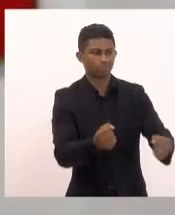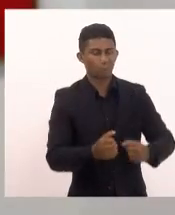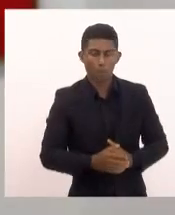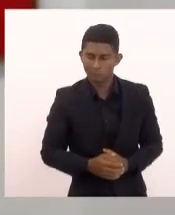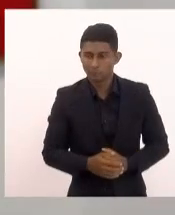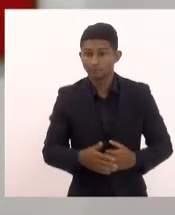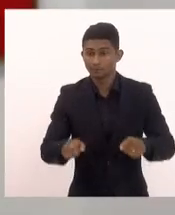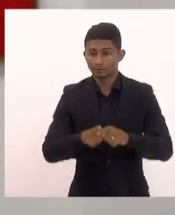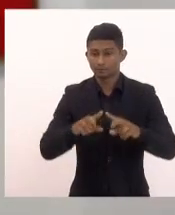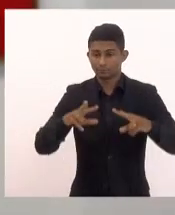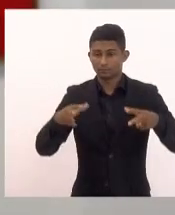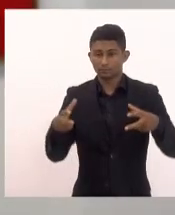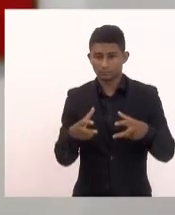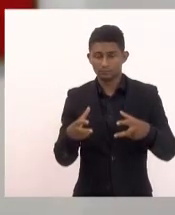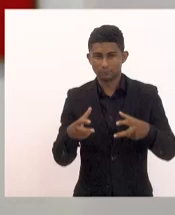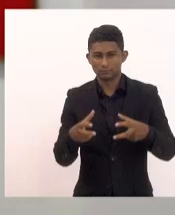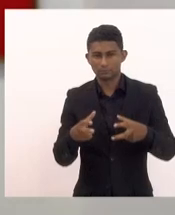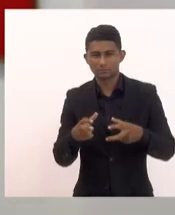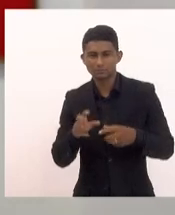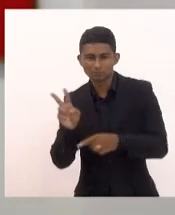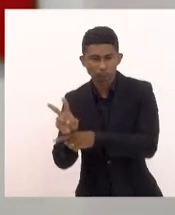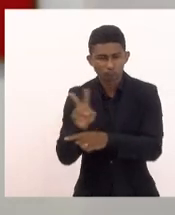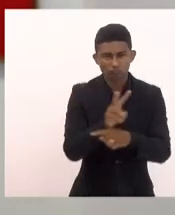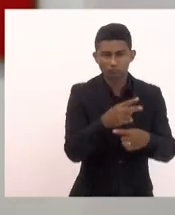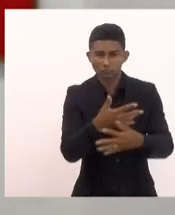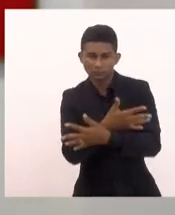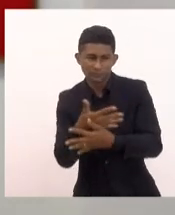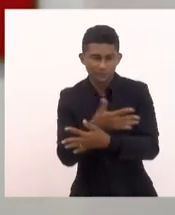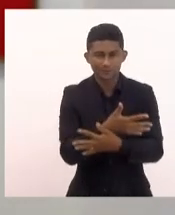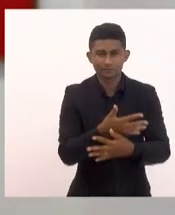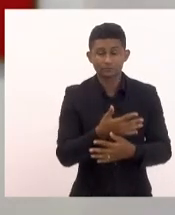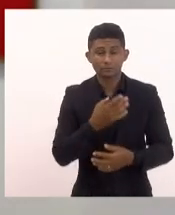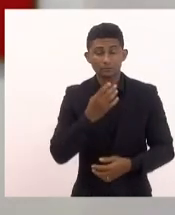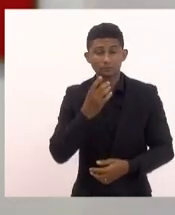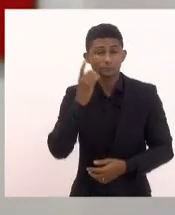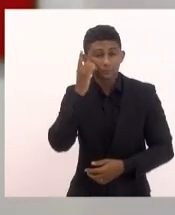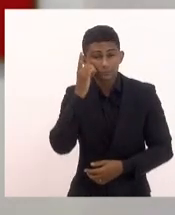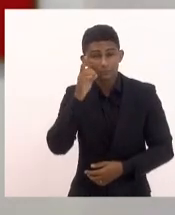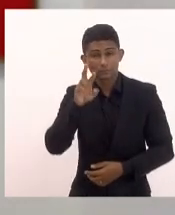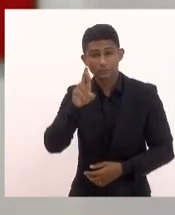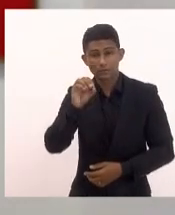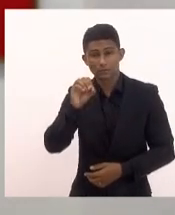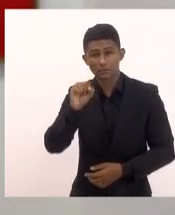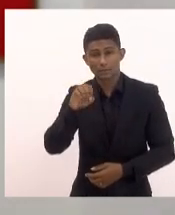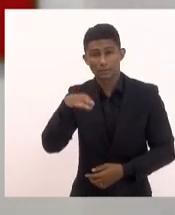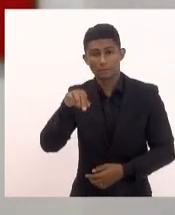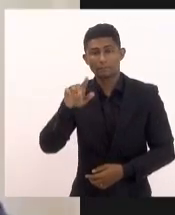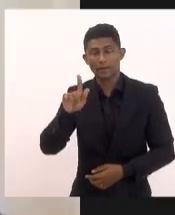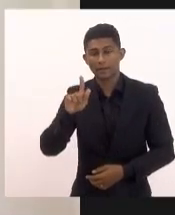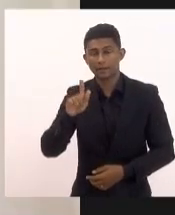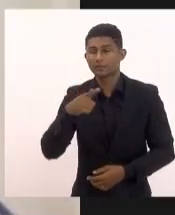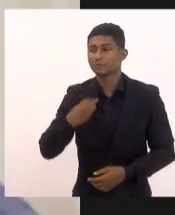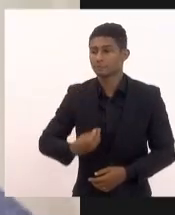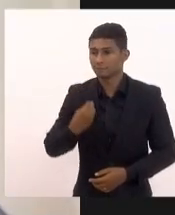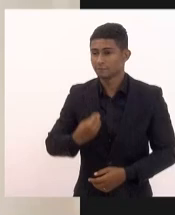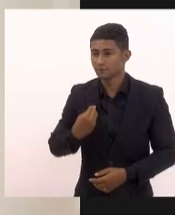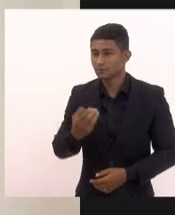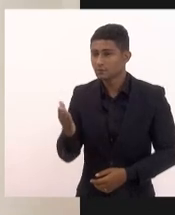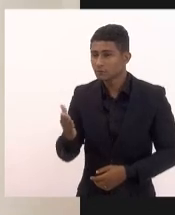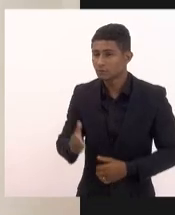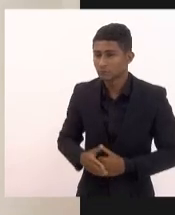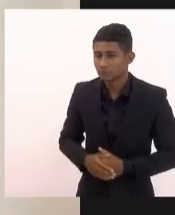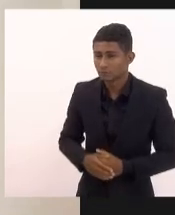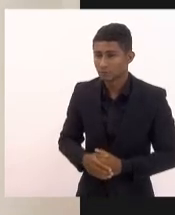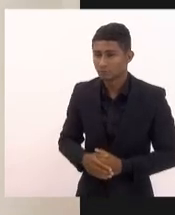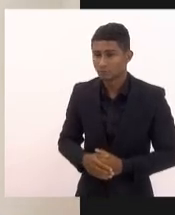Pela Comissão de Defesa Civil, deputado Rosenberg Reis. Aliás, presidente,